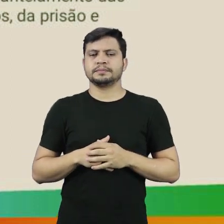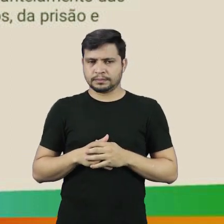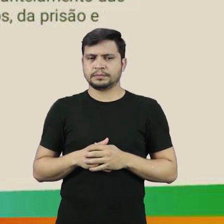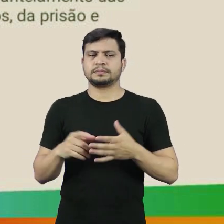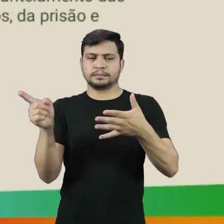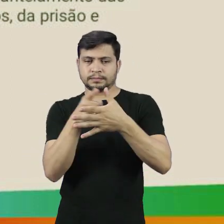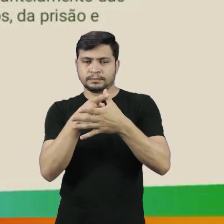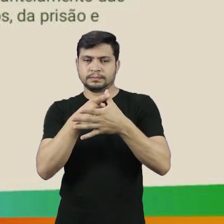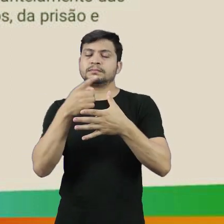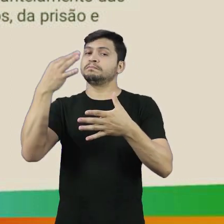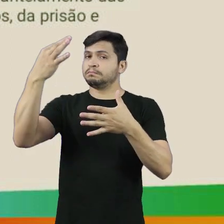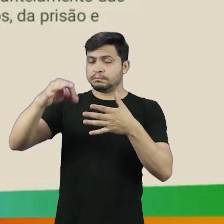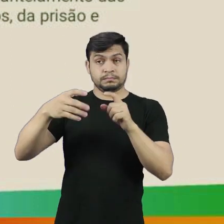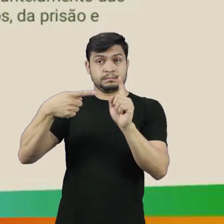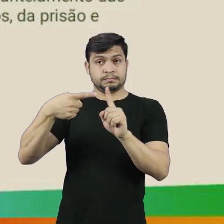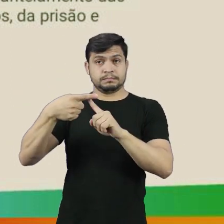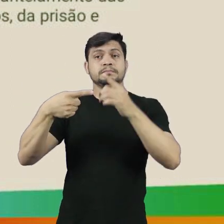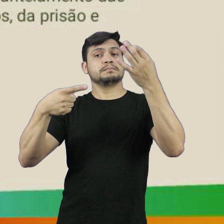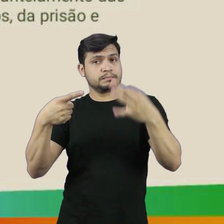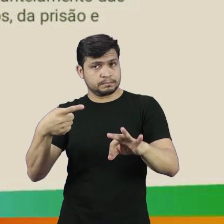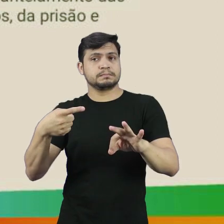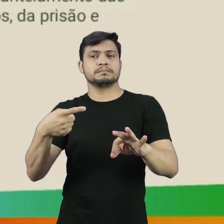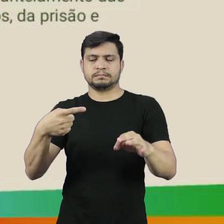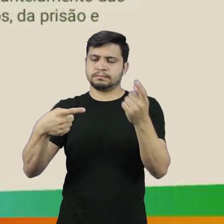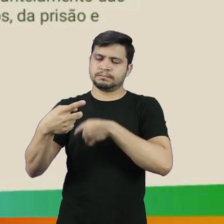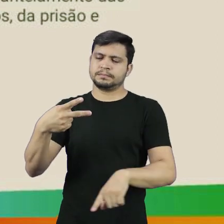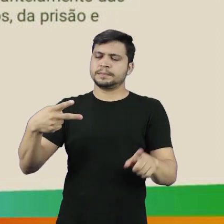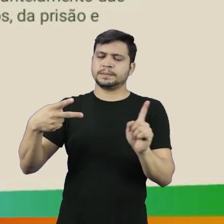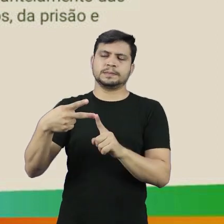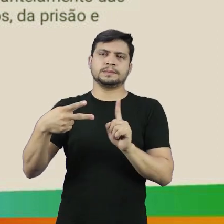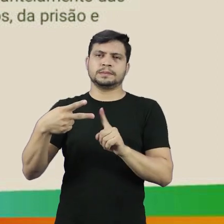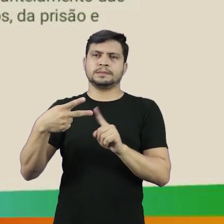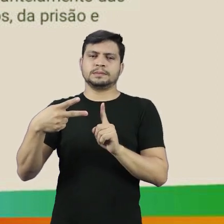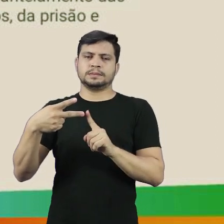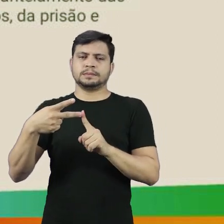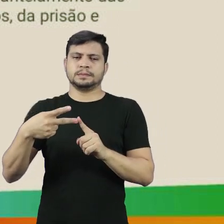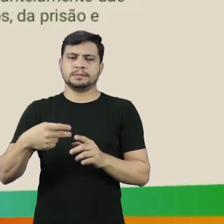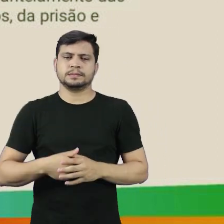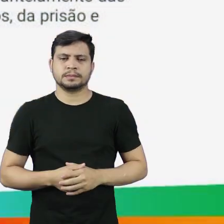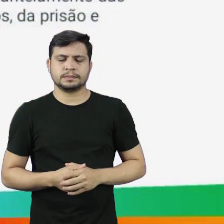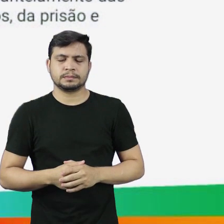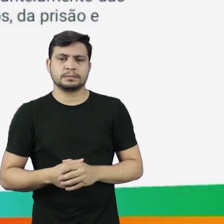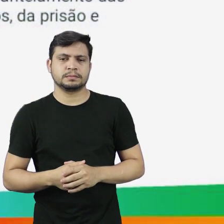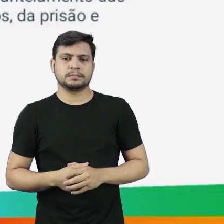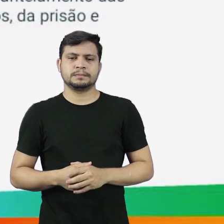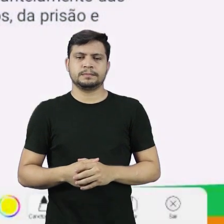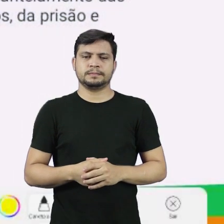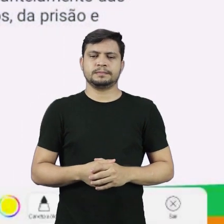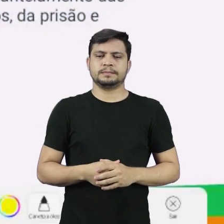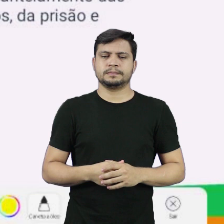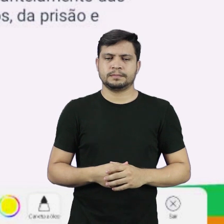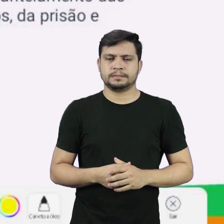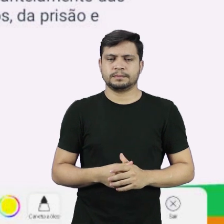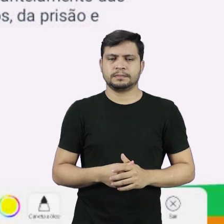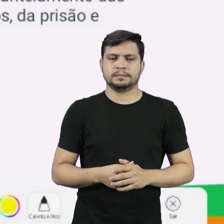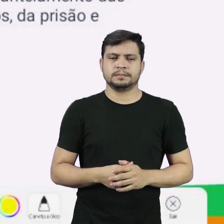um item correto, a gente já deixa aqui ele pronto para pensarmos como que esse item ele vai nos ajudar na resolução da